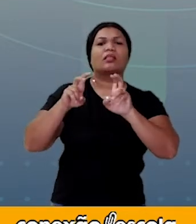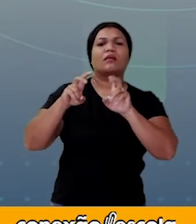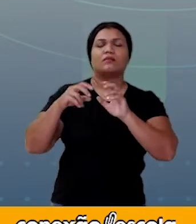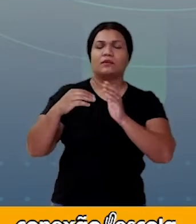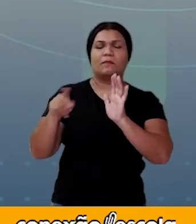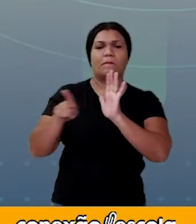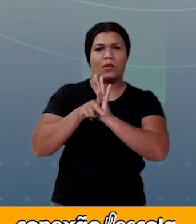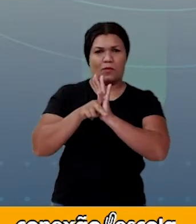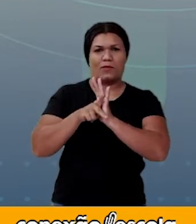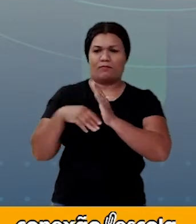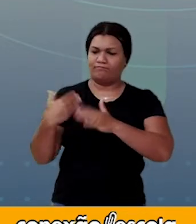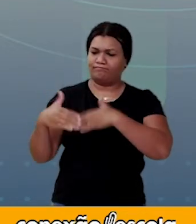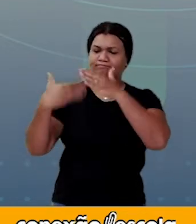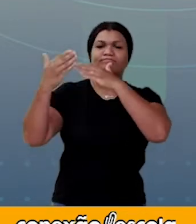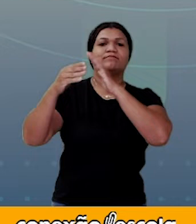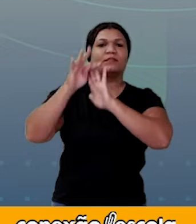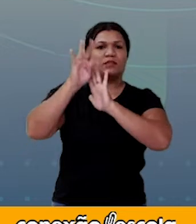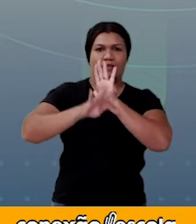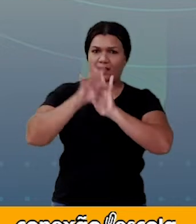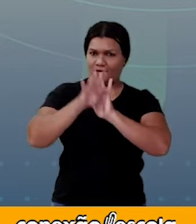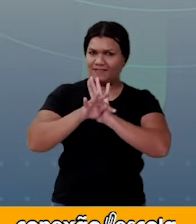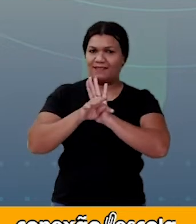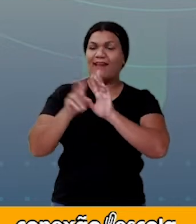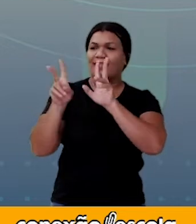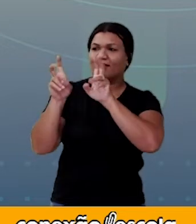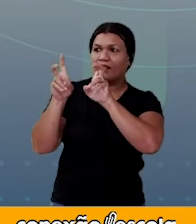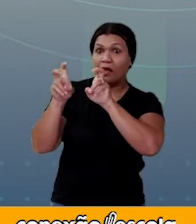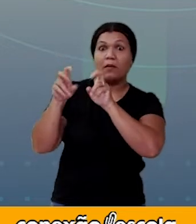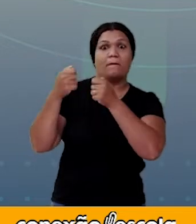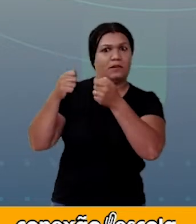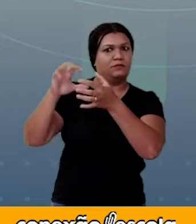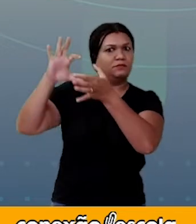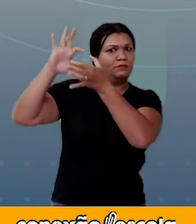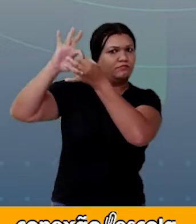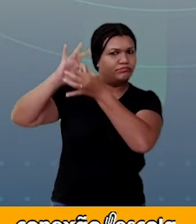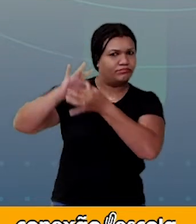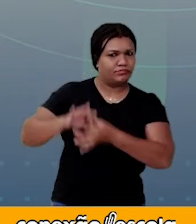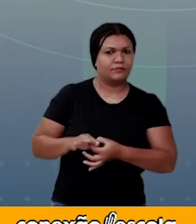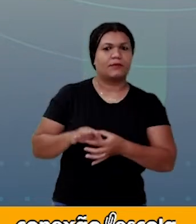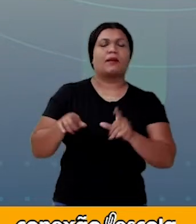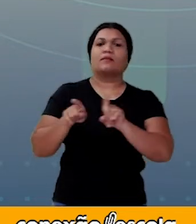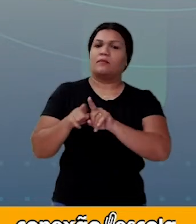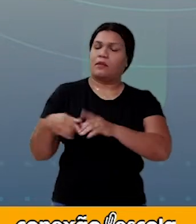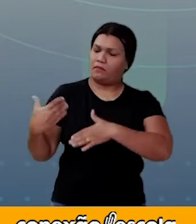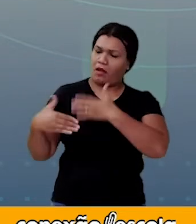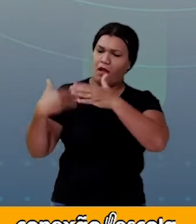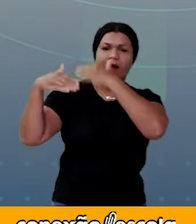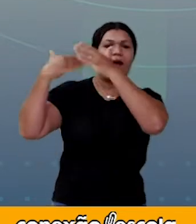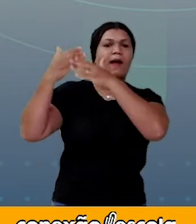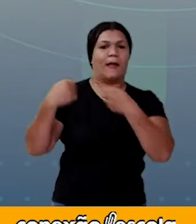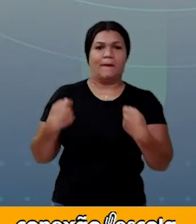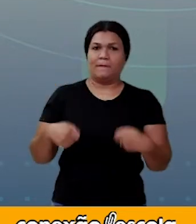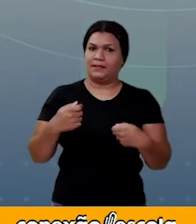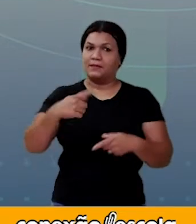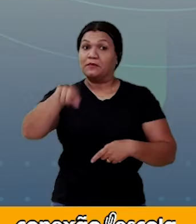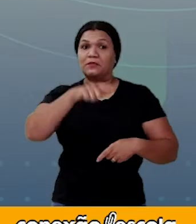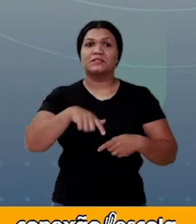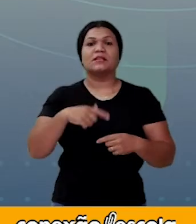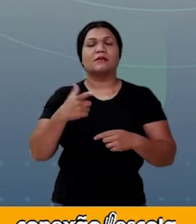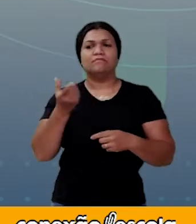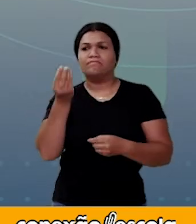temática do texto, ou seja, o tema também precisa ir sendo desenvolvido, você precisa